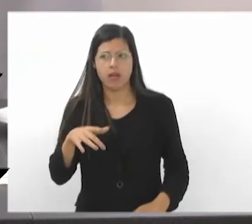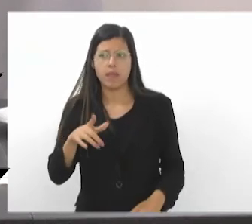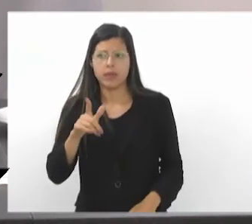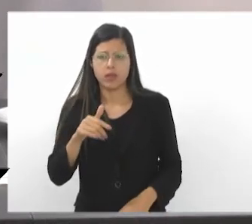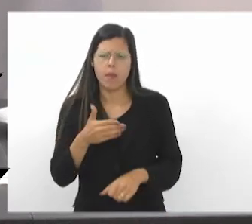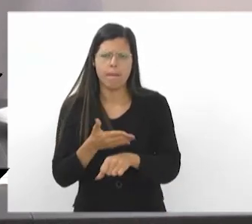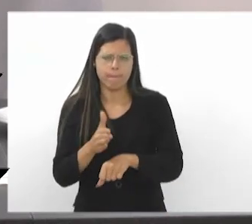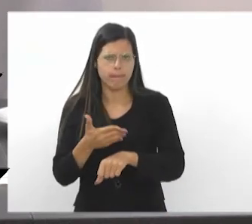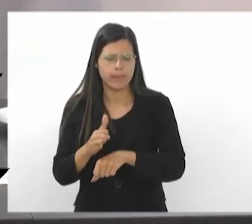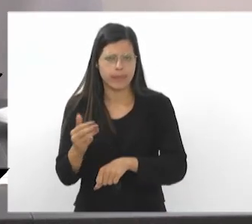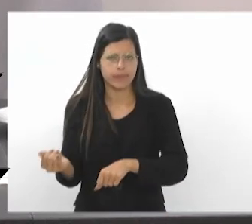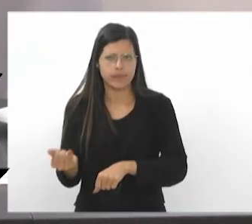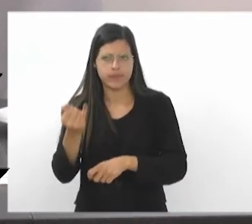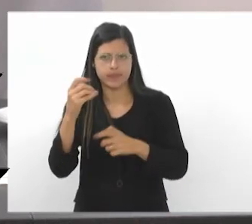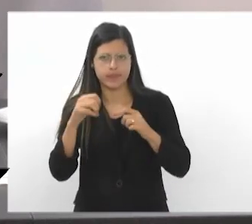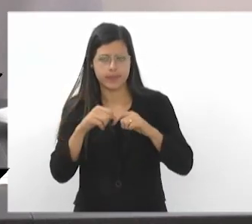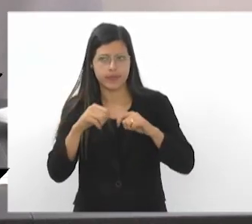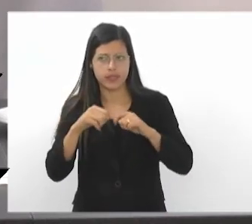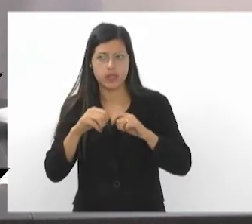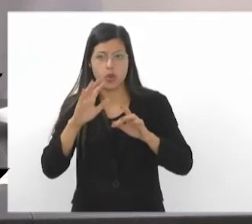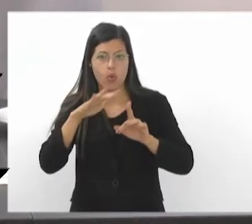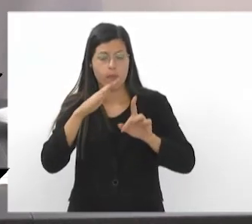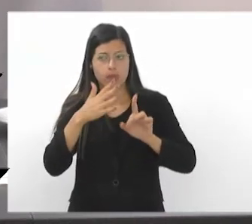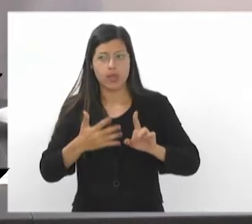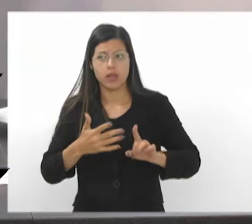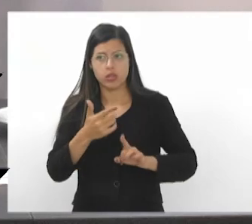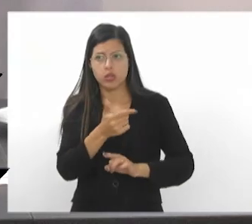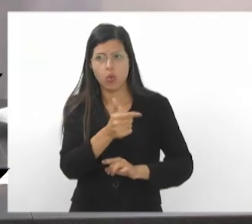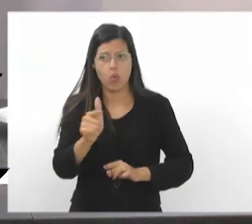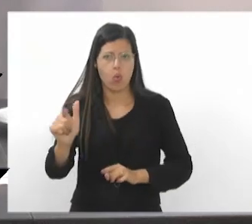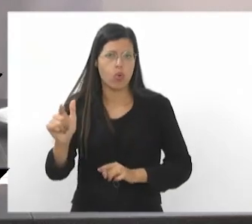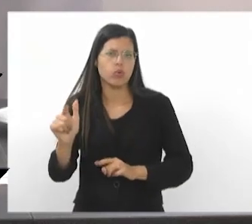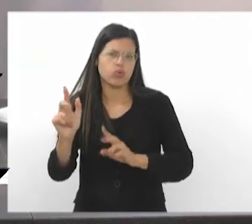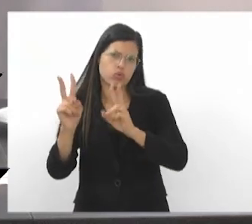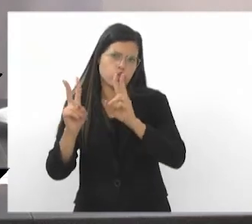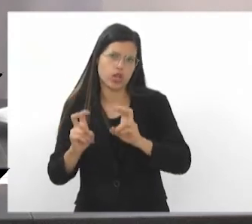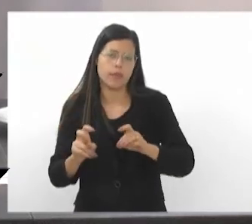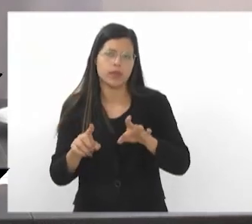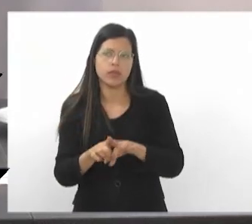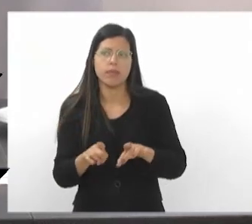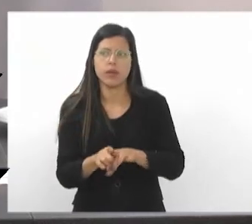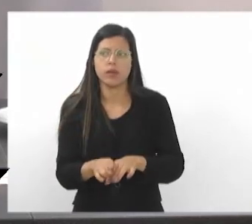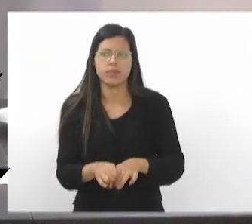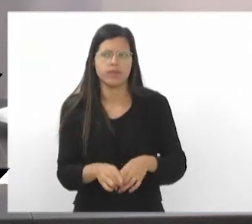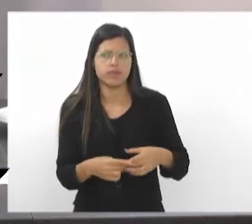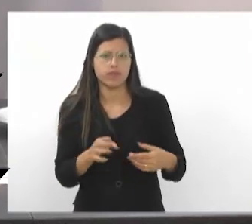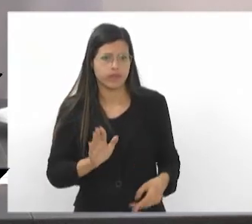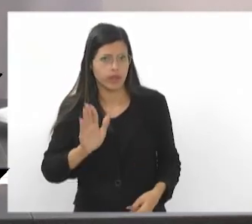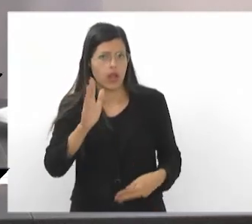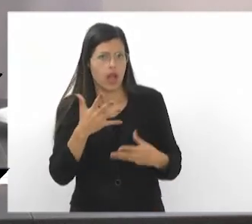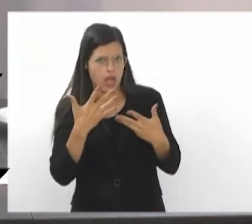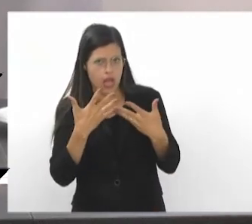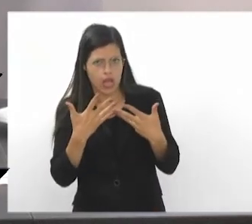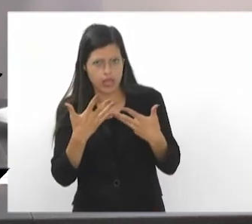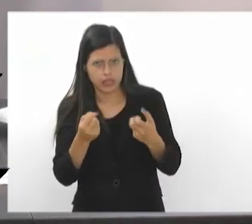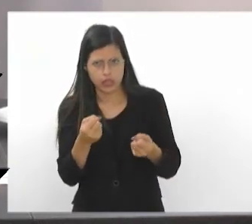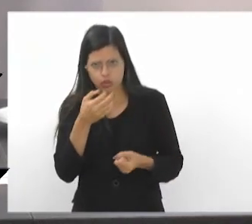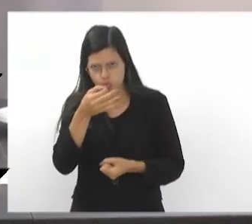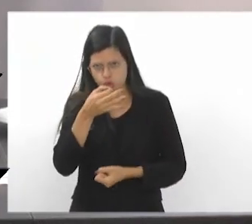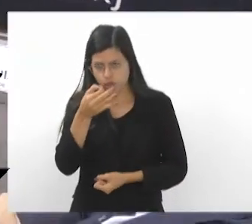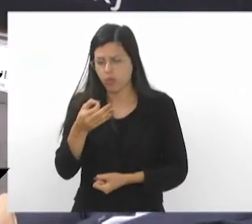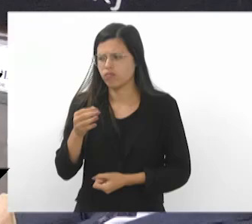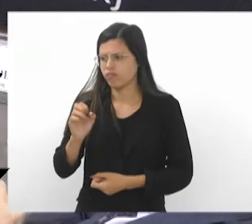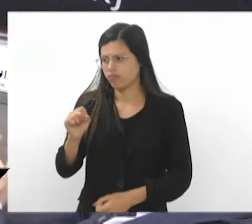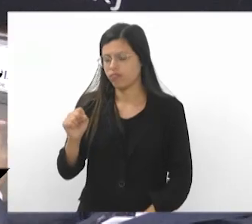importante da gente fazer, até em homenagem a outras pautas. O senhor aceita uma sugestão? Lógico, é nossa, o trabalho Eu é nosso.